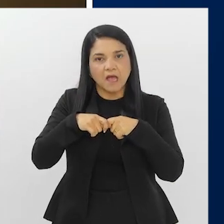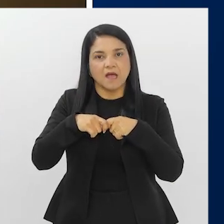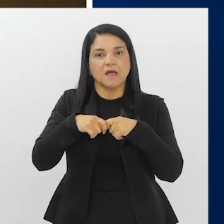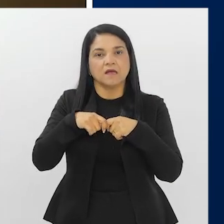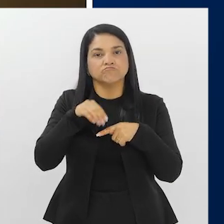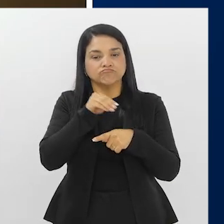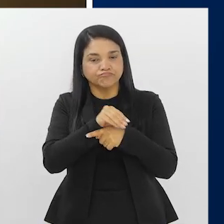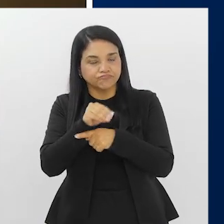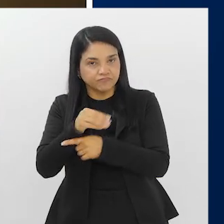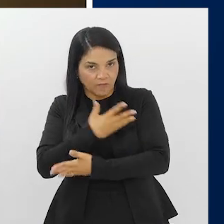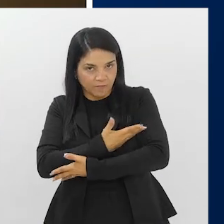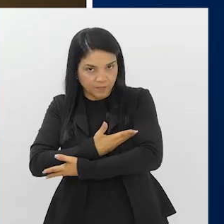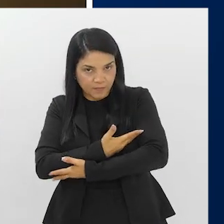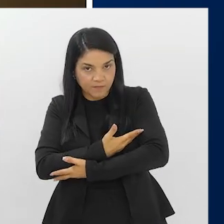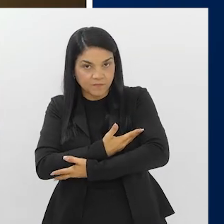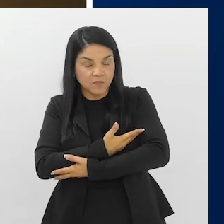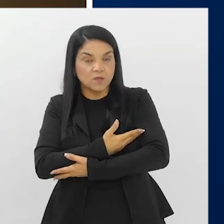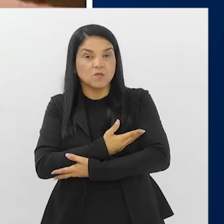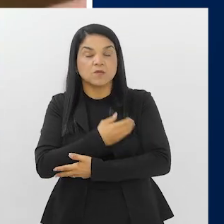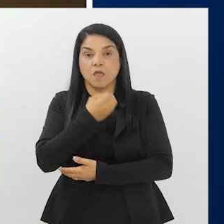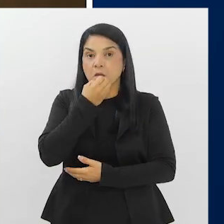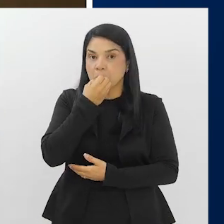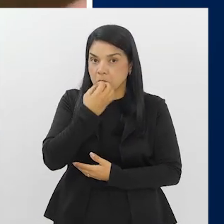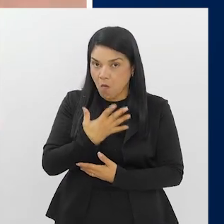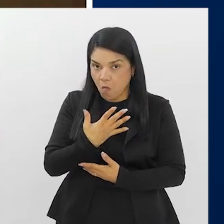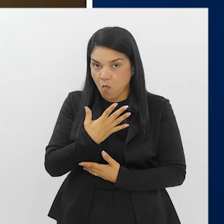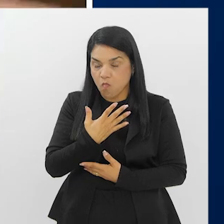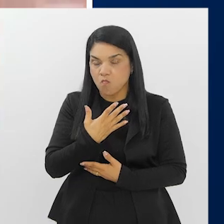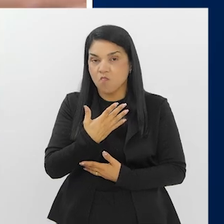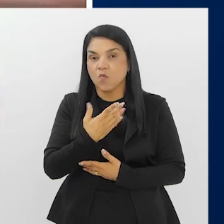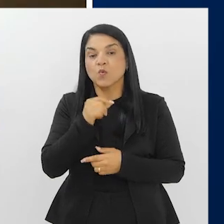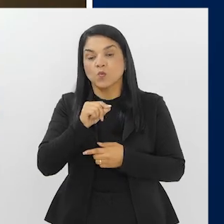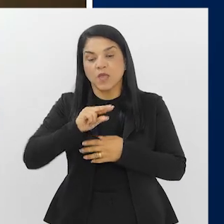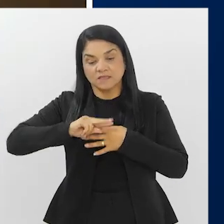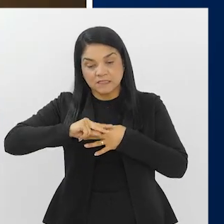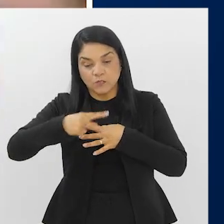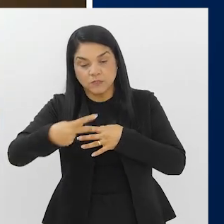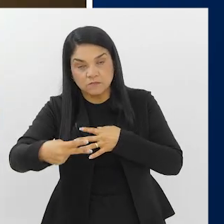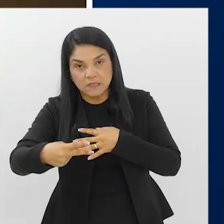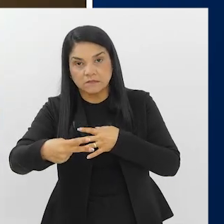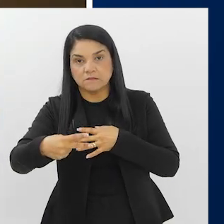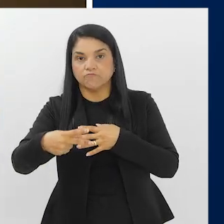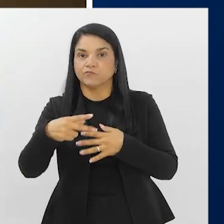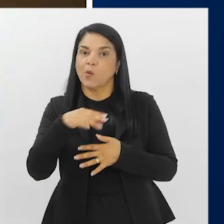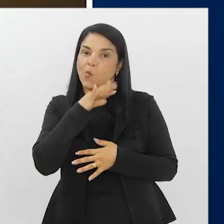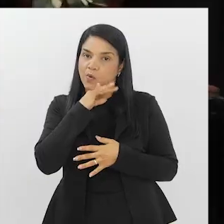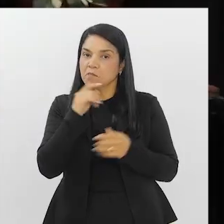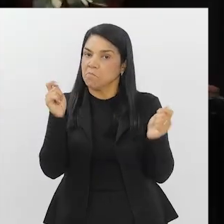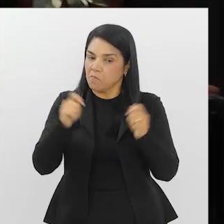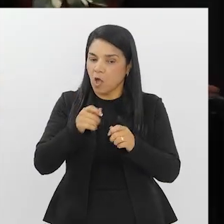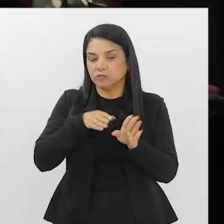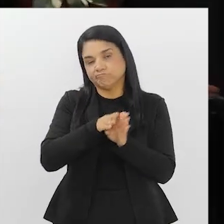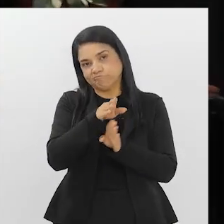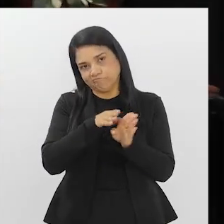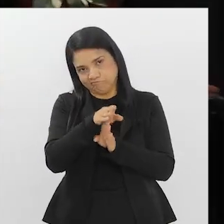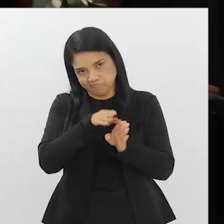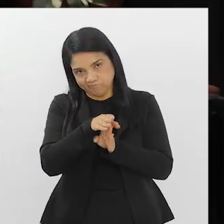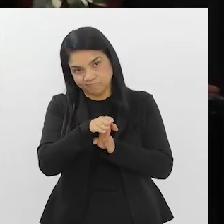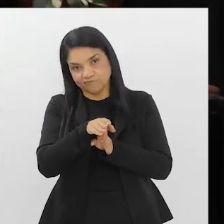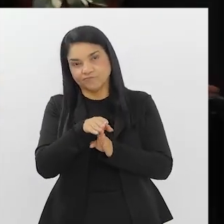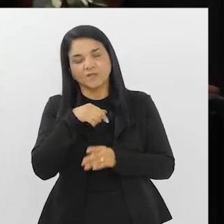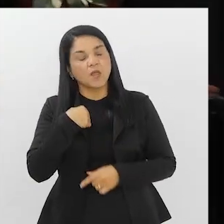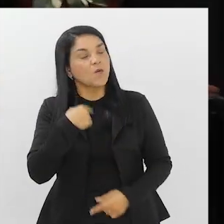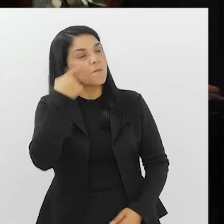ela, a gente tem que saber o que é bom e o que pode acontecer de consequência também. E a senhora